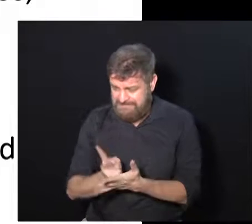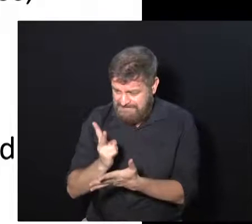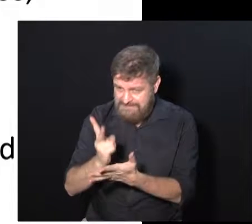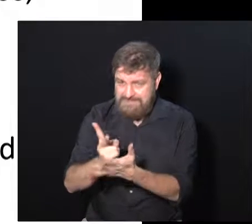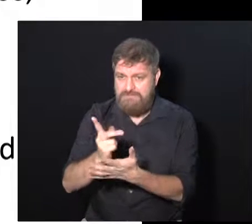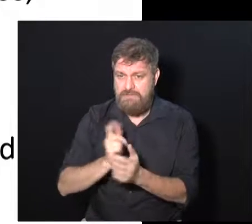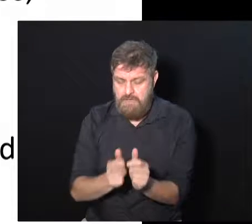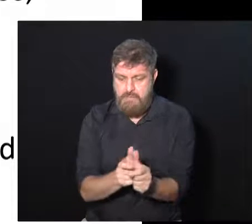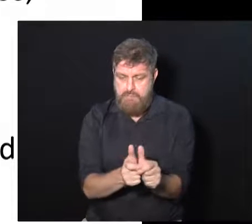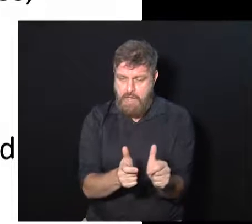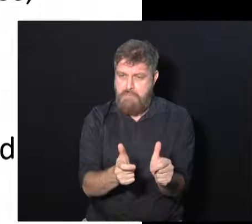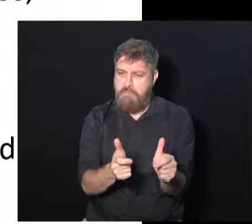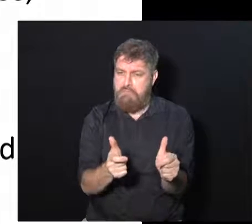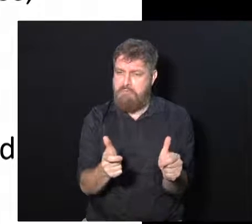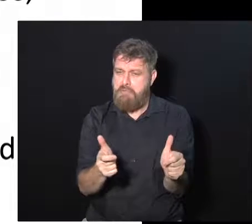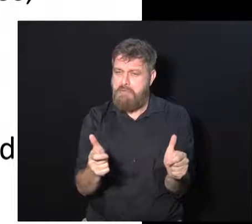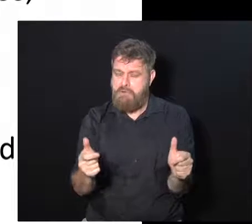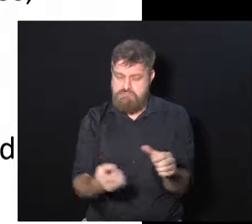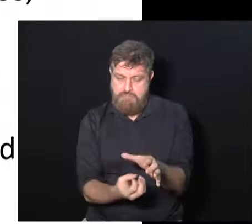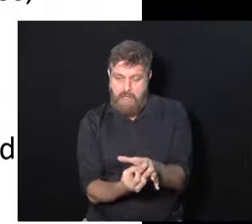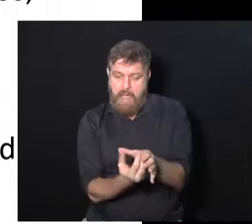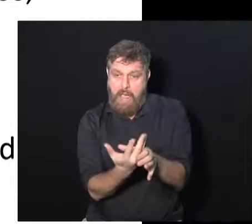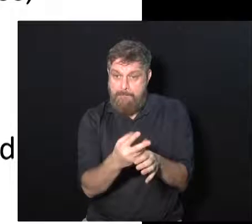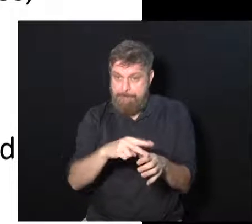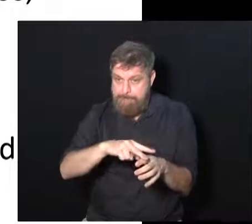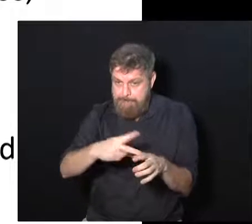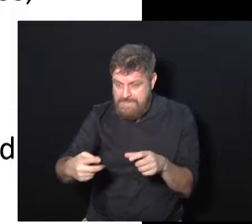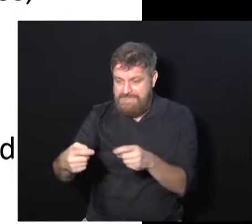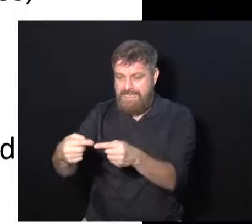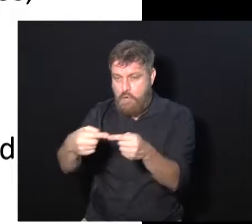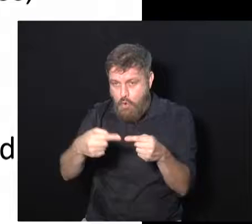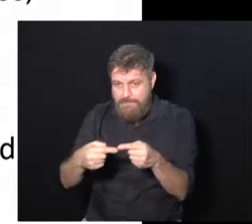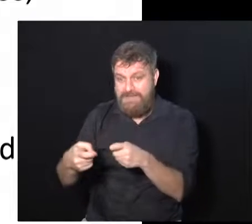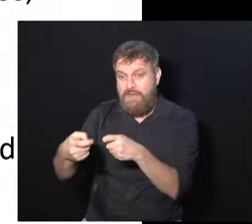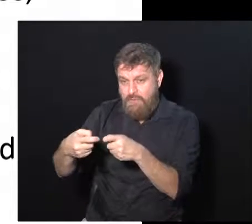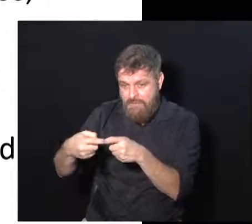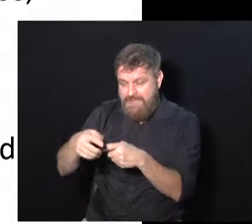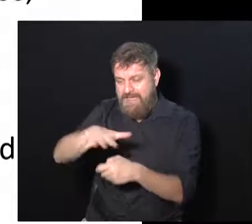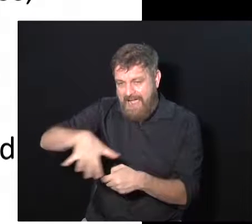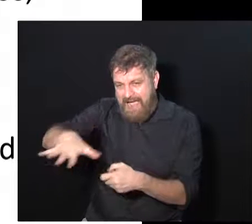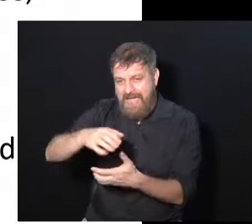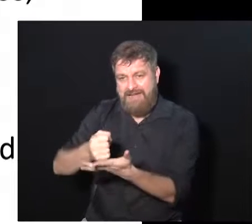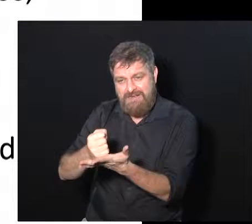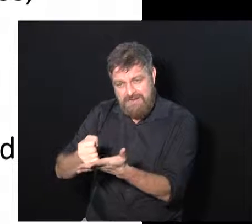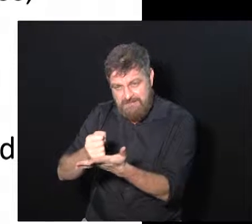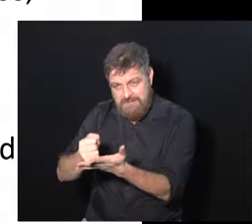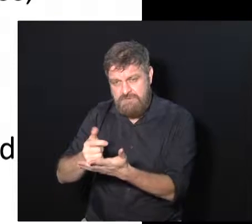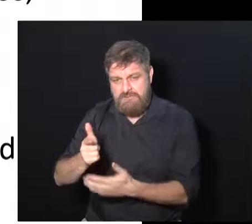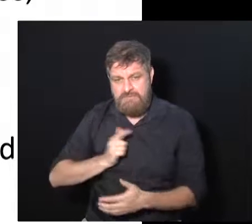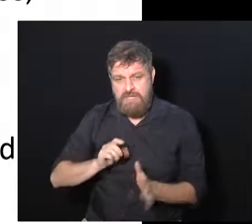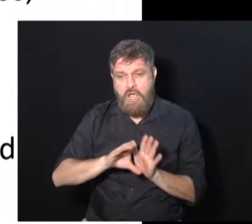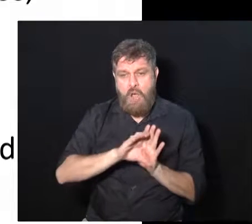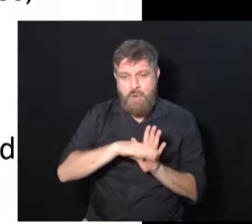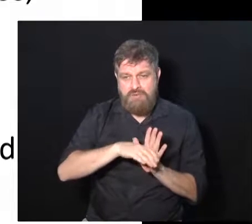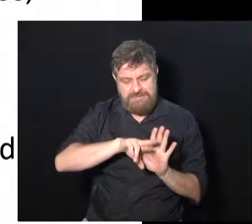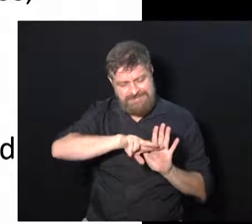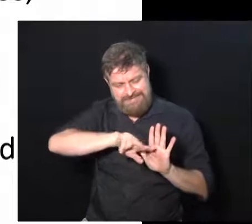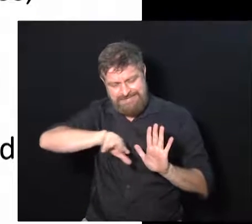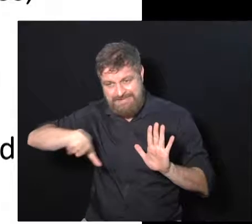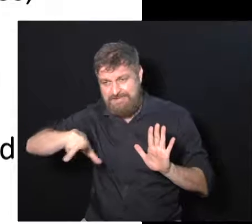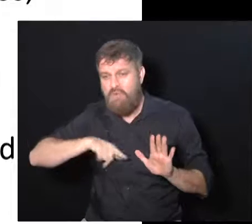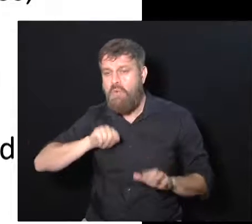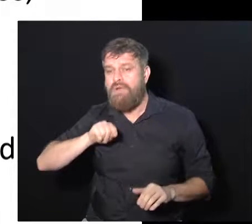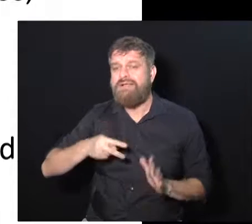está crescendo a utilização das plantas medicinais, dos fitoterápicos. Passando por alguns conceitos, então, o que é